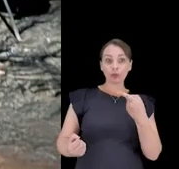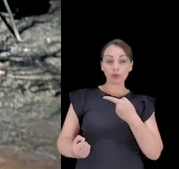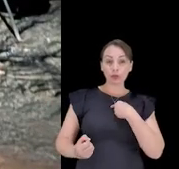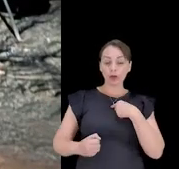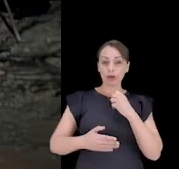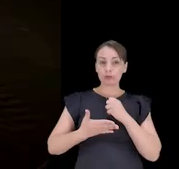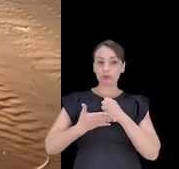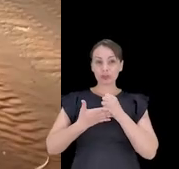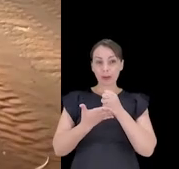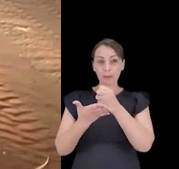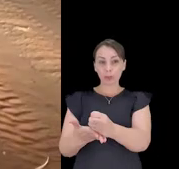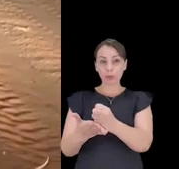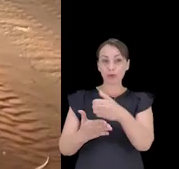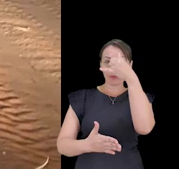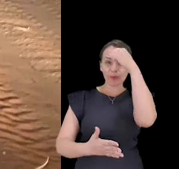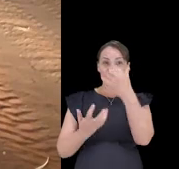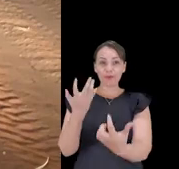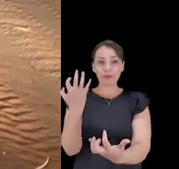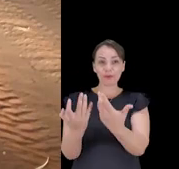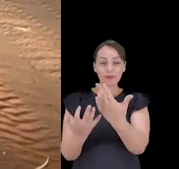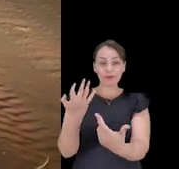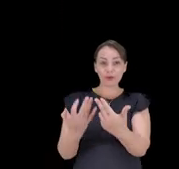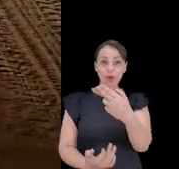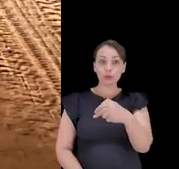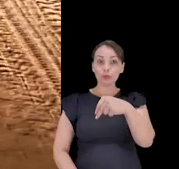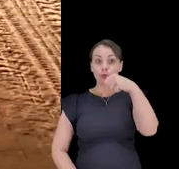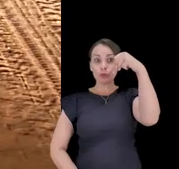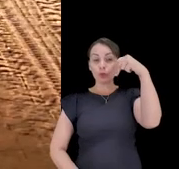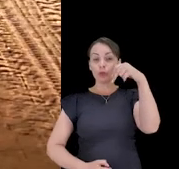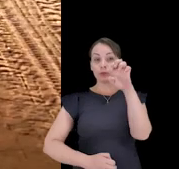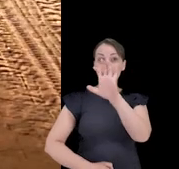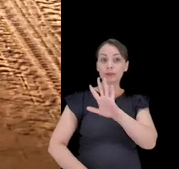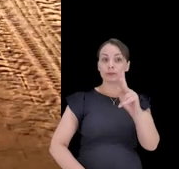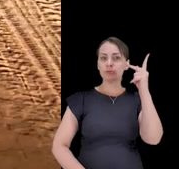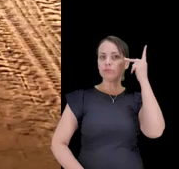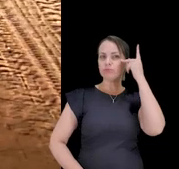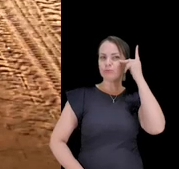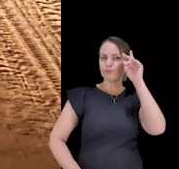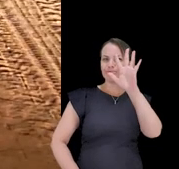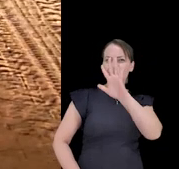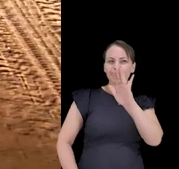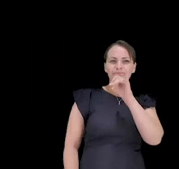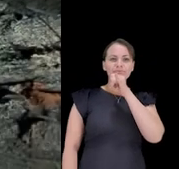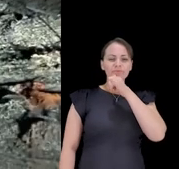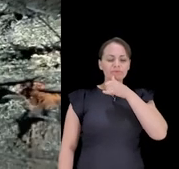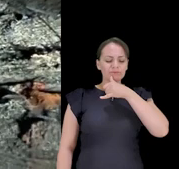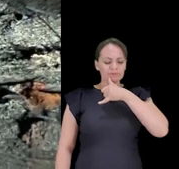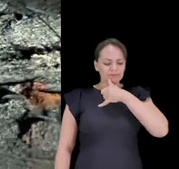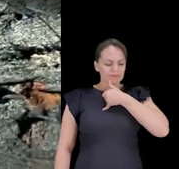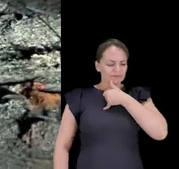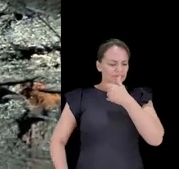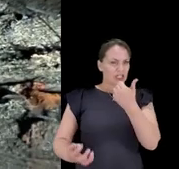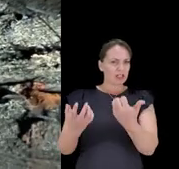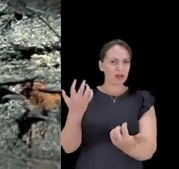combate a um incêndio no norte do estado de São Paulo. A situação da região estava desoladora. Uma mata